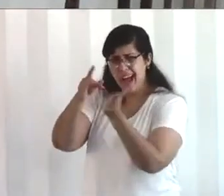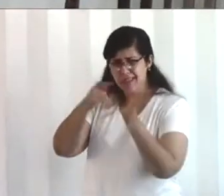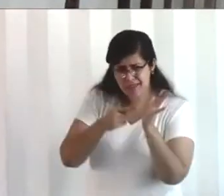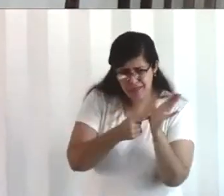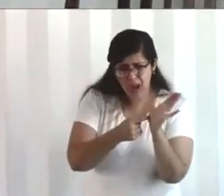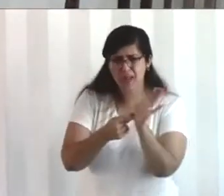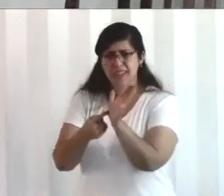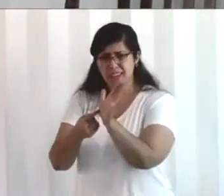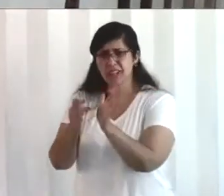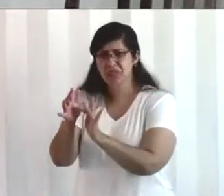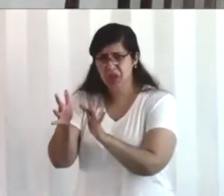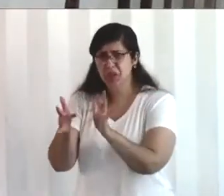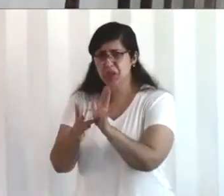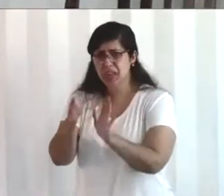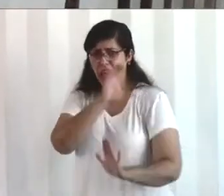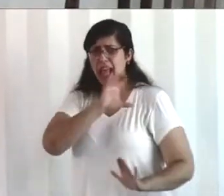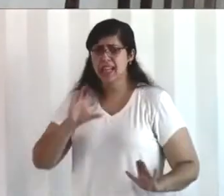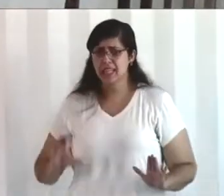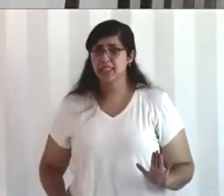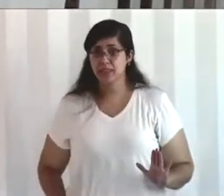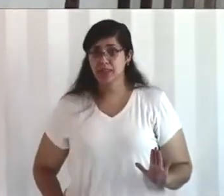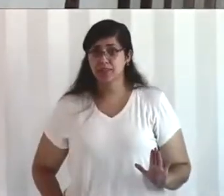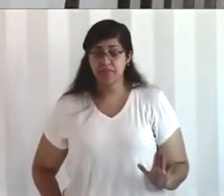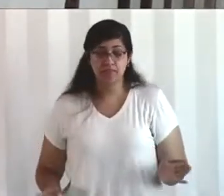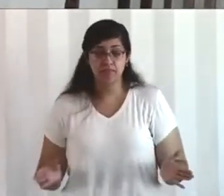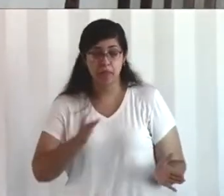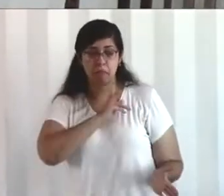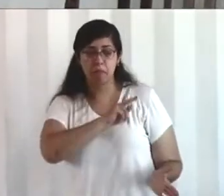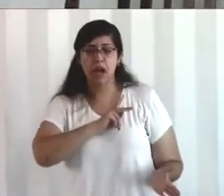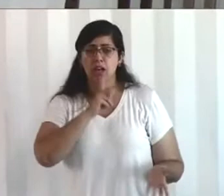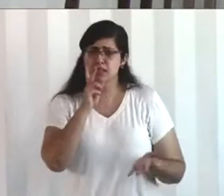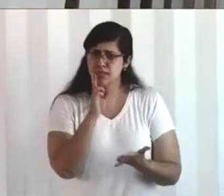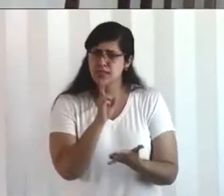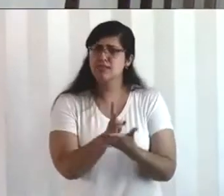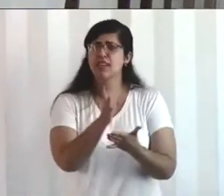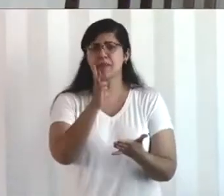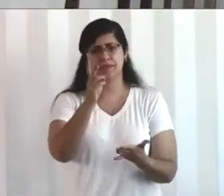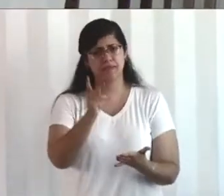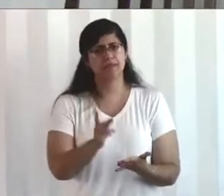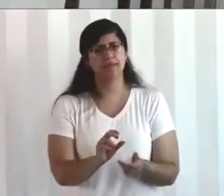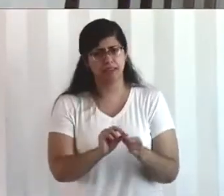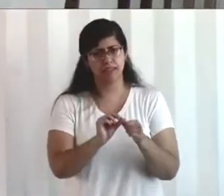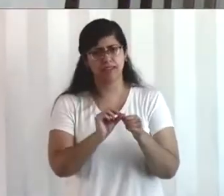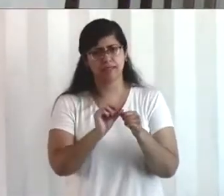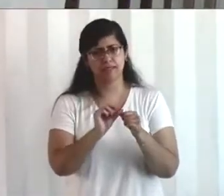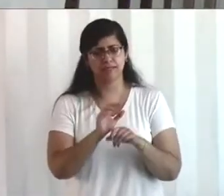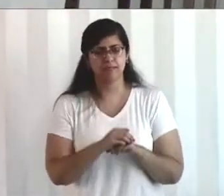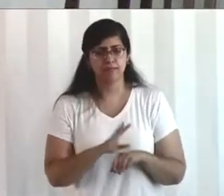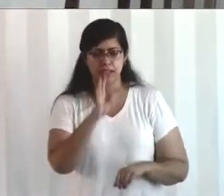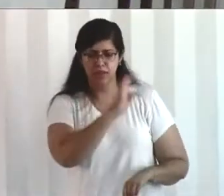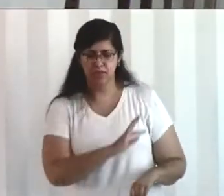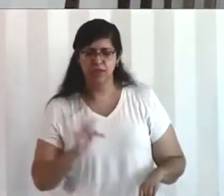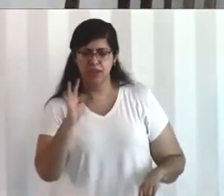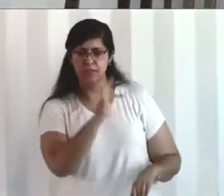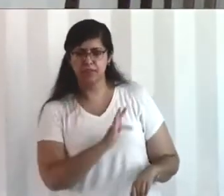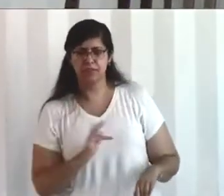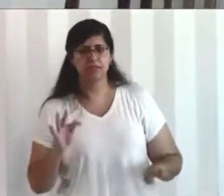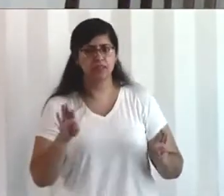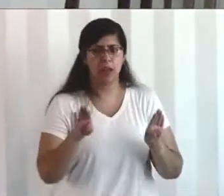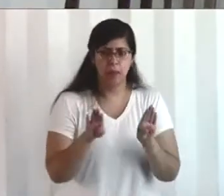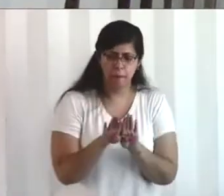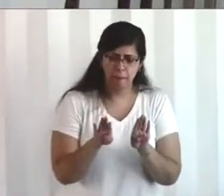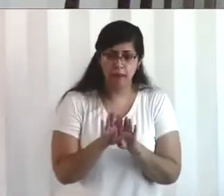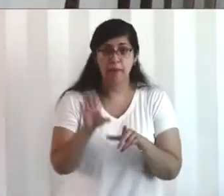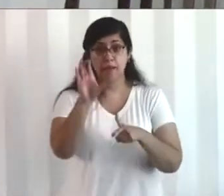era Jesus, essa é uma prática comum de Paulo. Paulo faz isso em Filipos, Paulo faz isso aqui